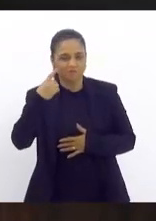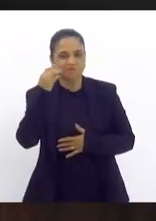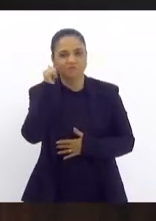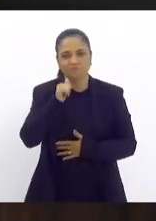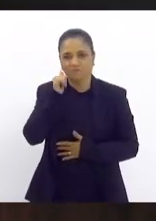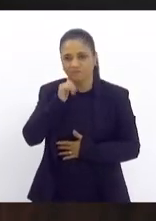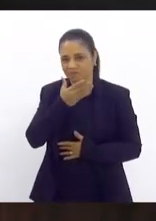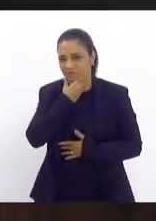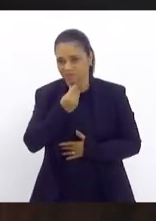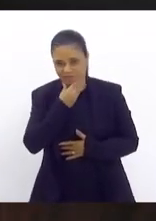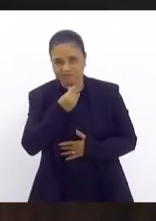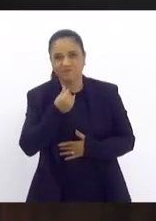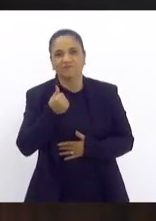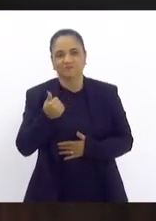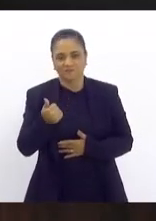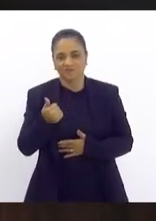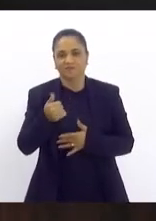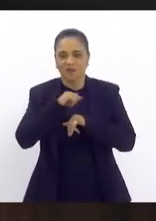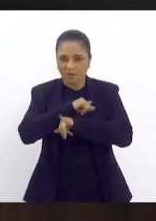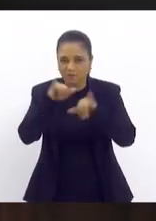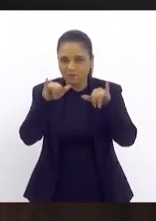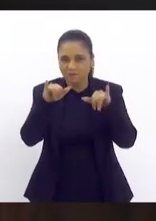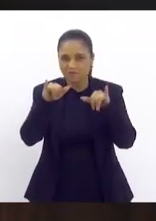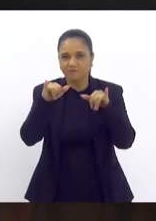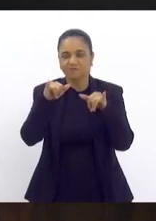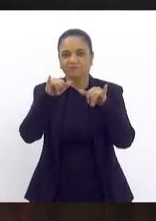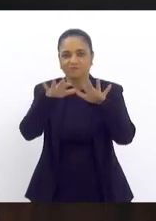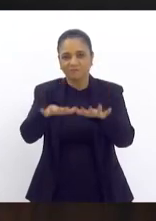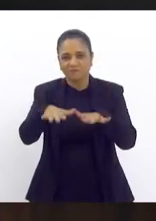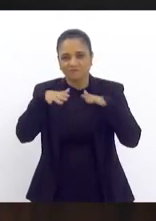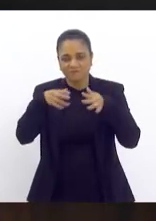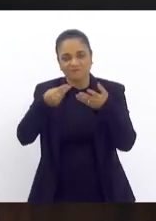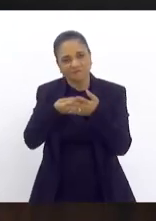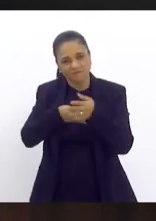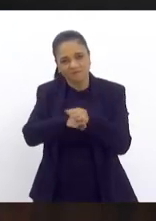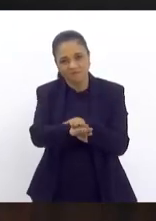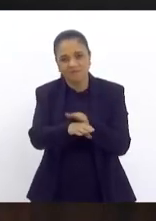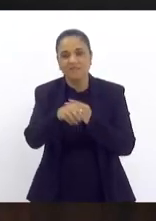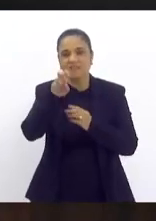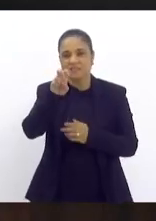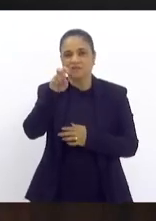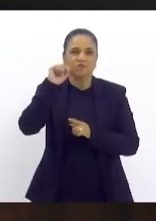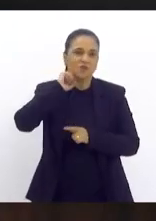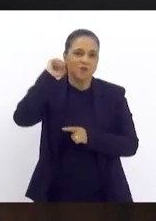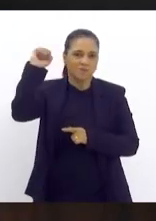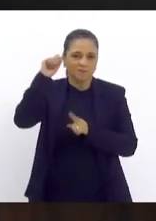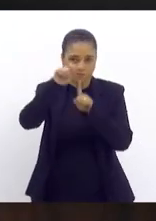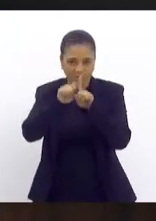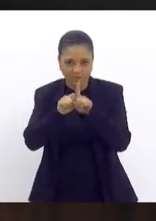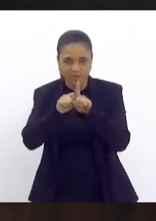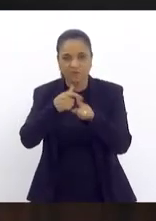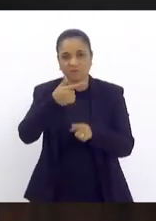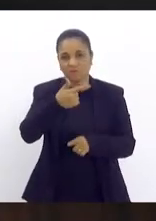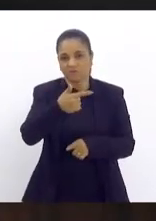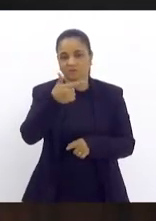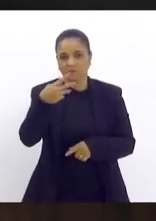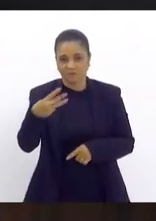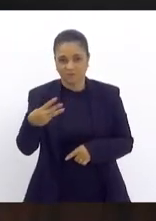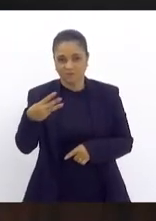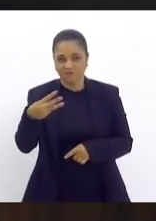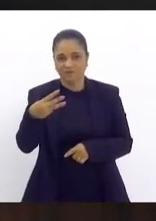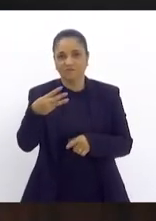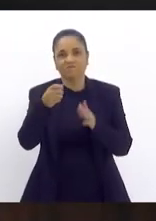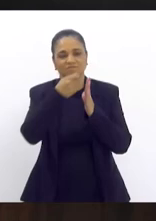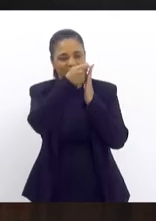deputadas. Anuncio sessão ordinária do dia 5 de abril de 2023.